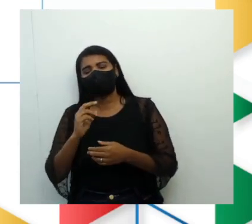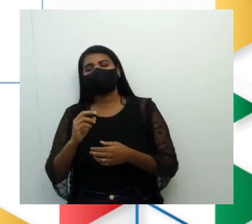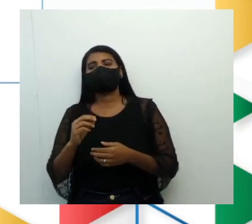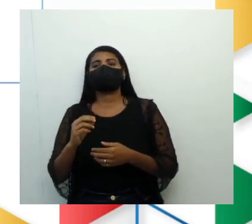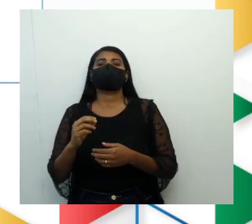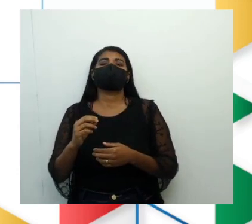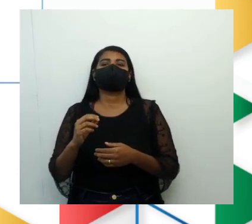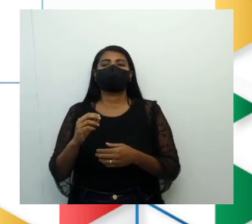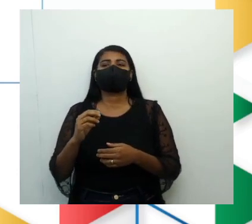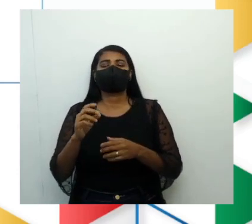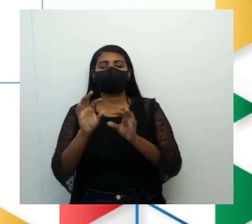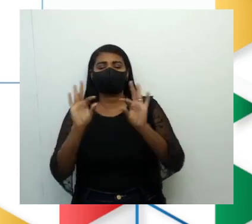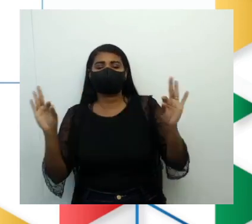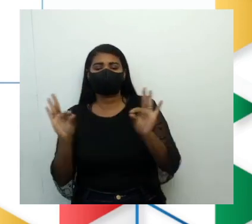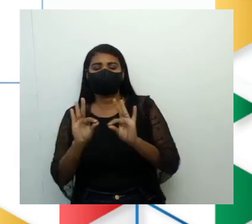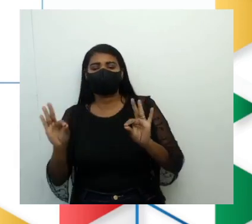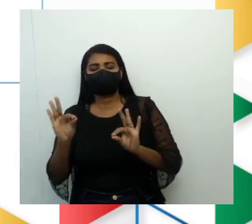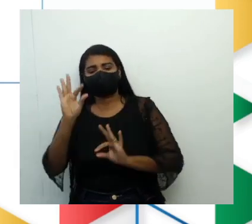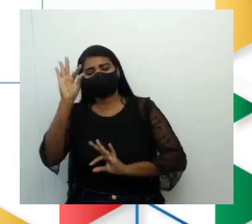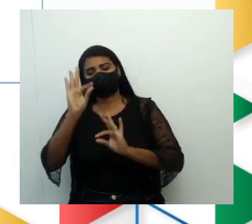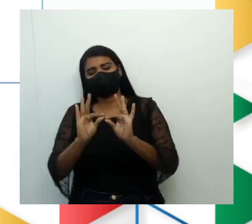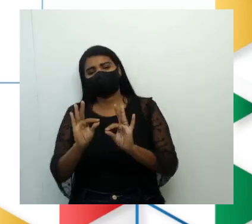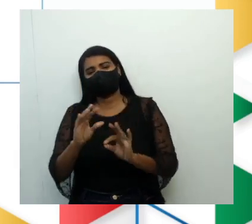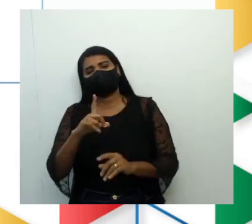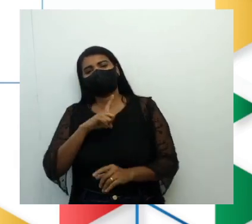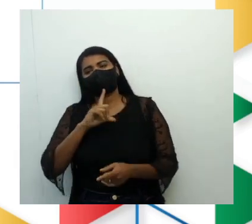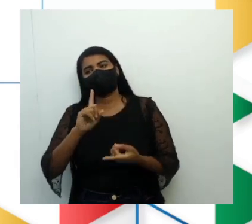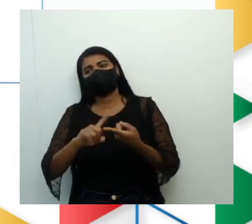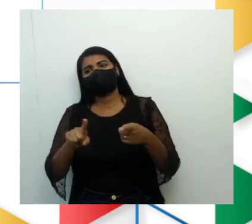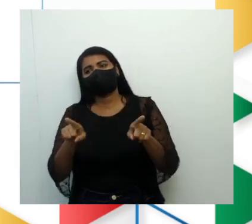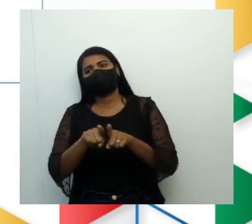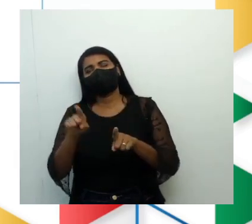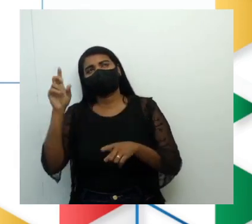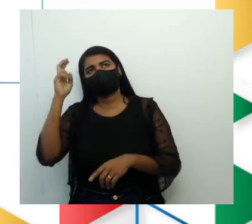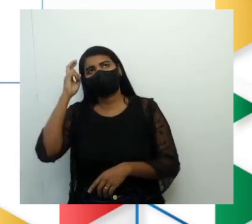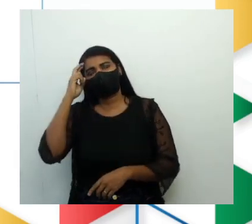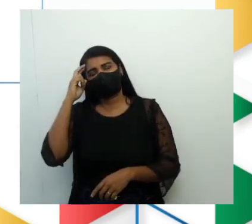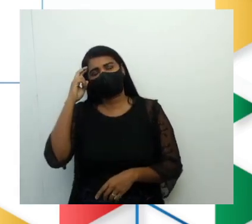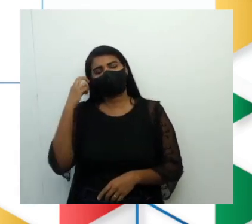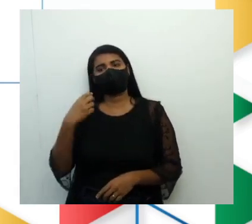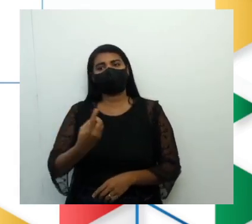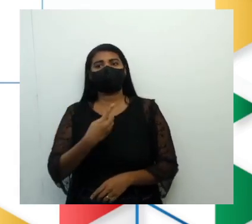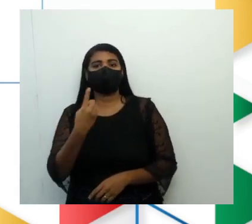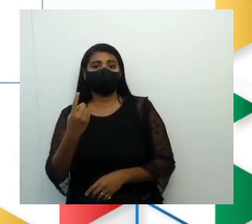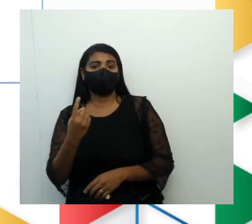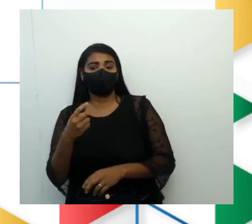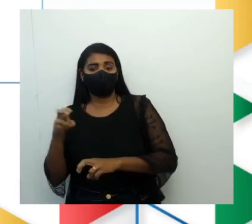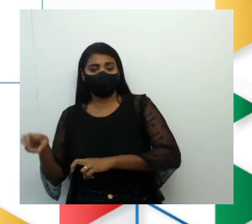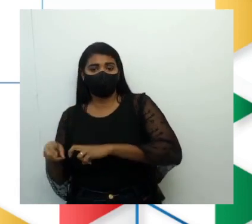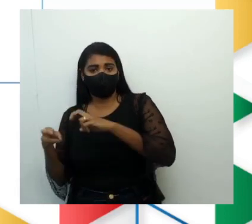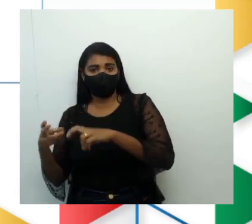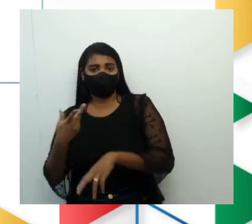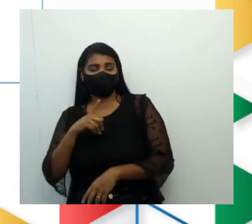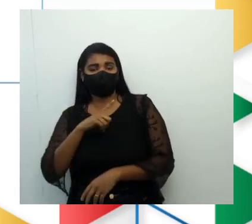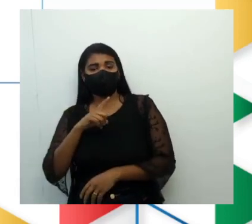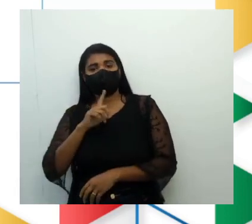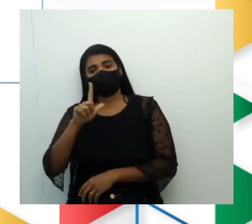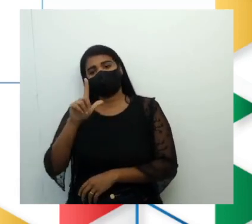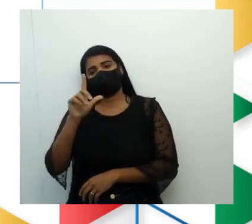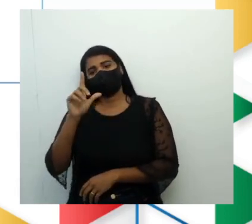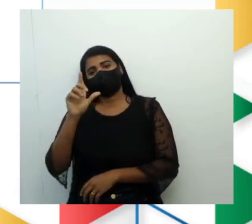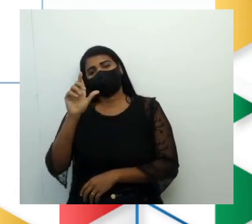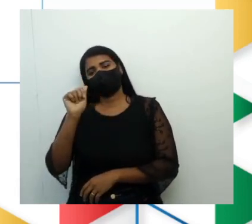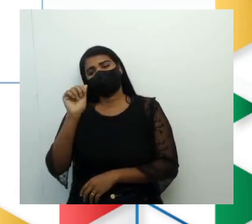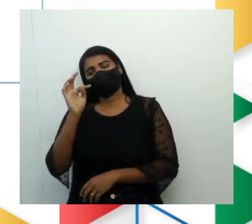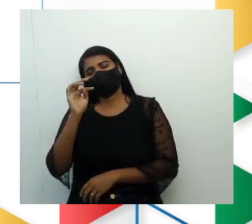grande latifúndio, tá? Então, quando se fala monocultura, um único produto cultivado. E latifúndio,